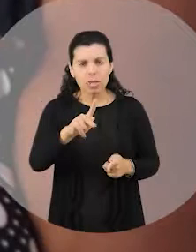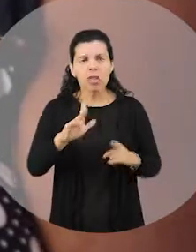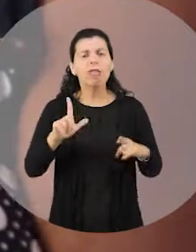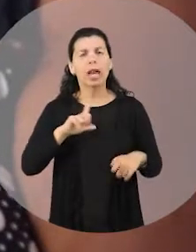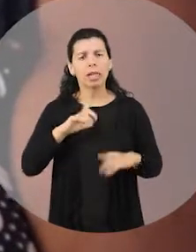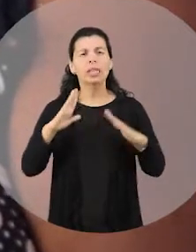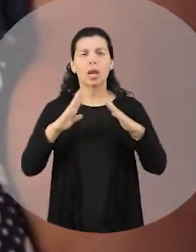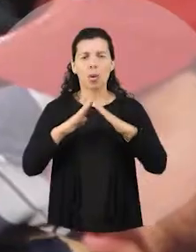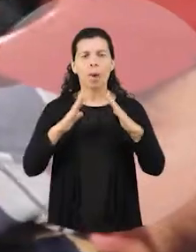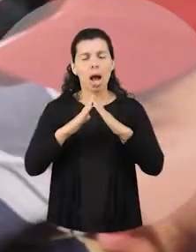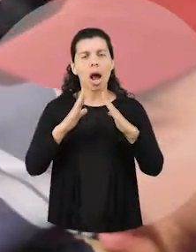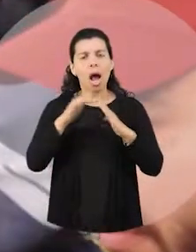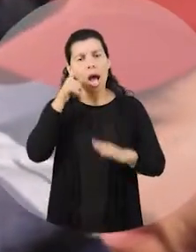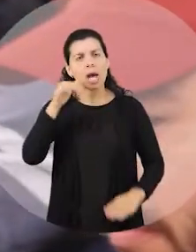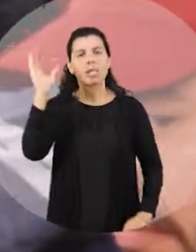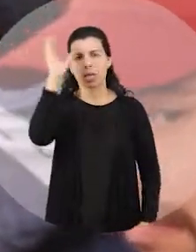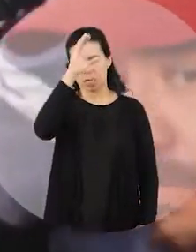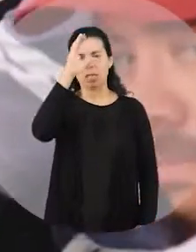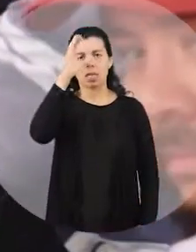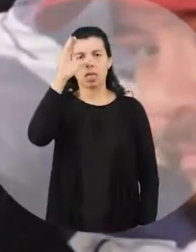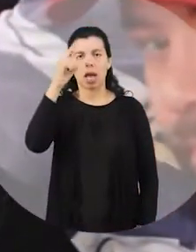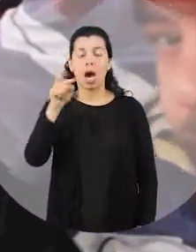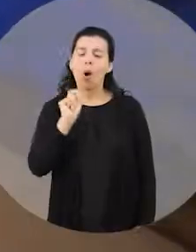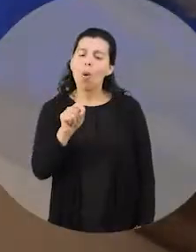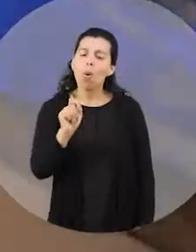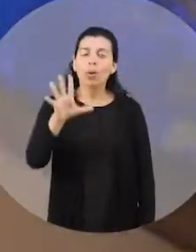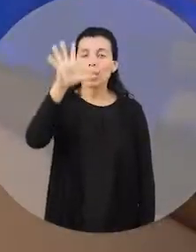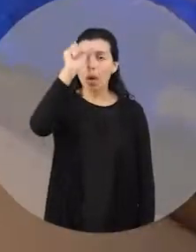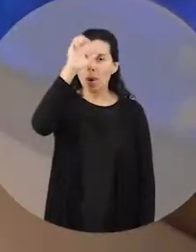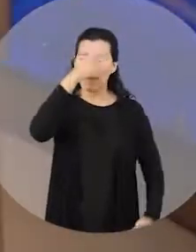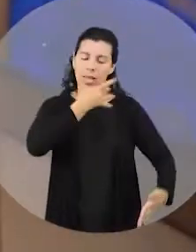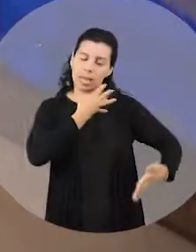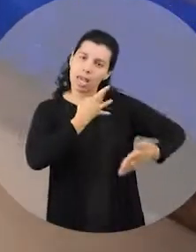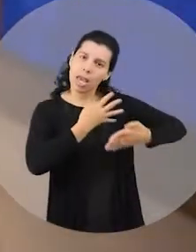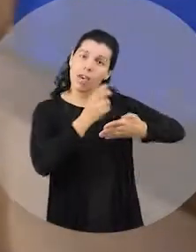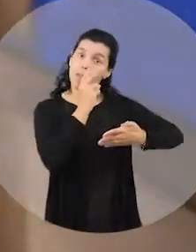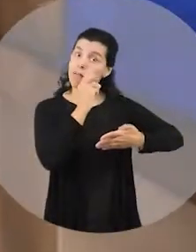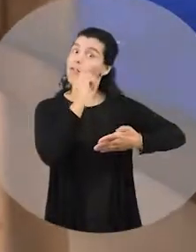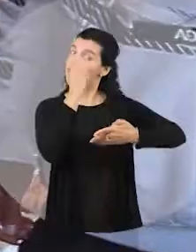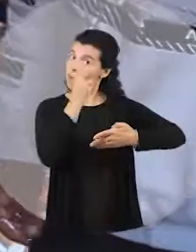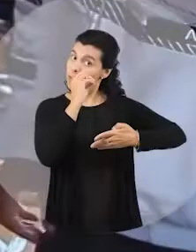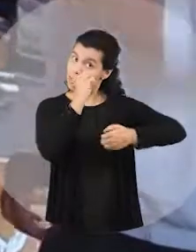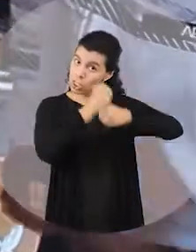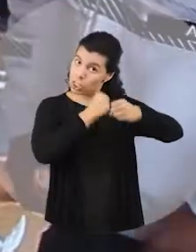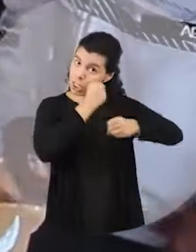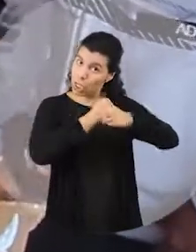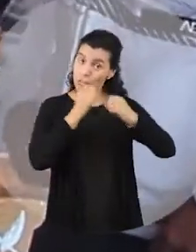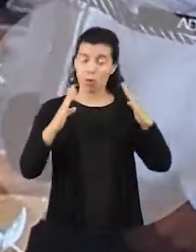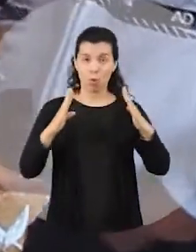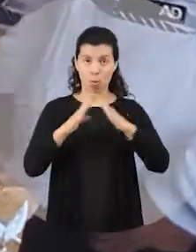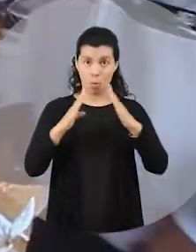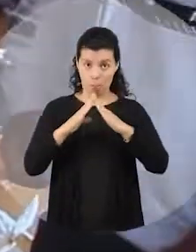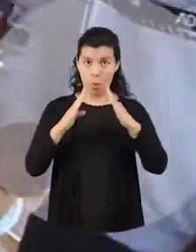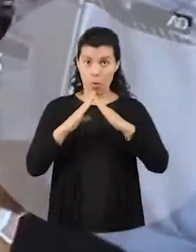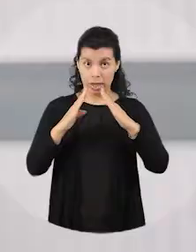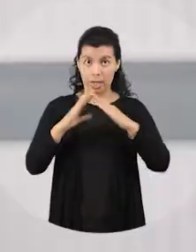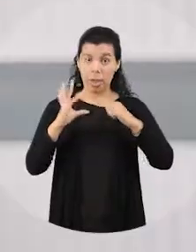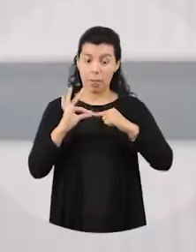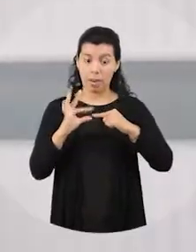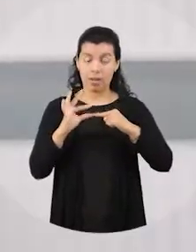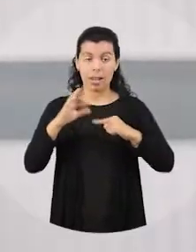conseguir infantil que eu aprendi os últimos 20 anos movimento social morando na periferia de São Paulo